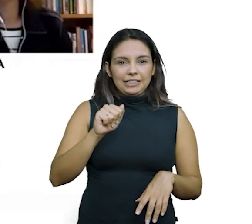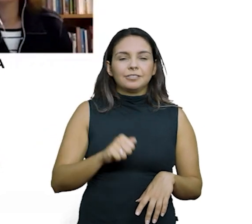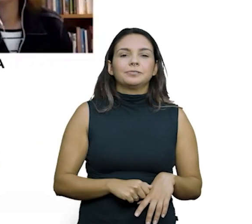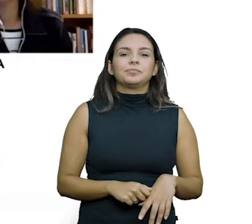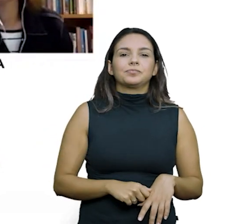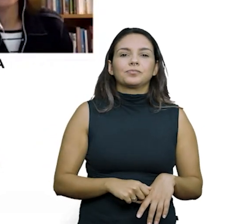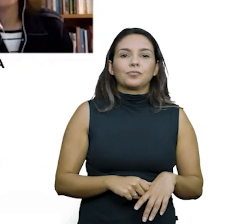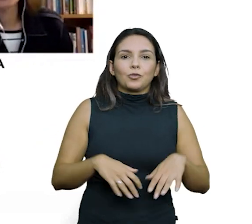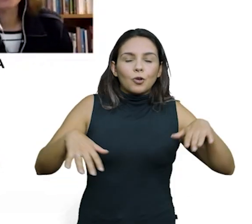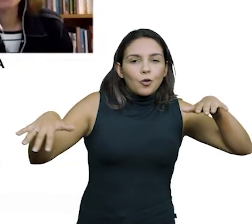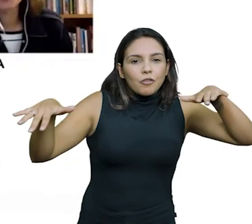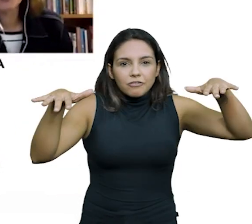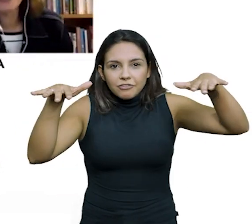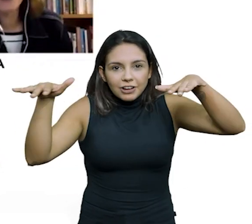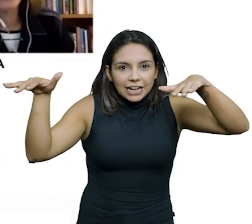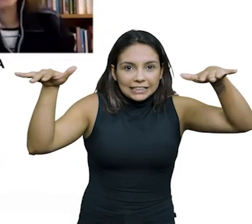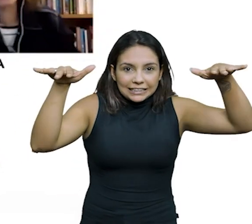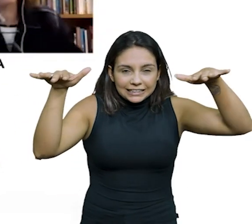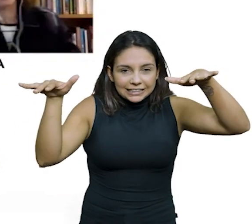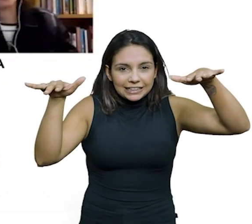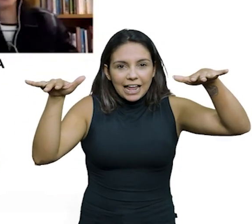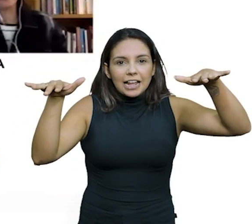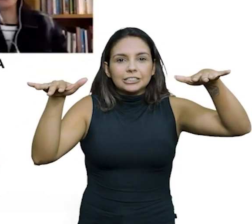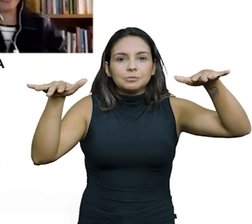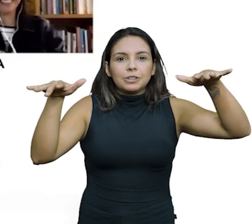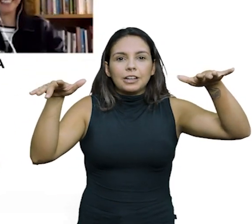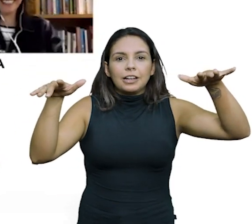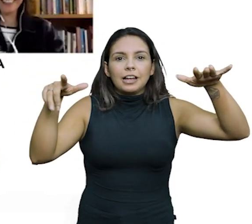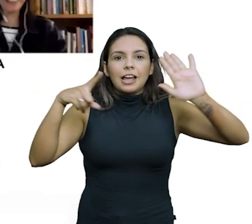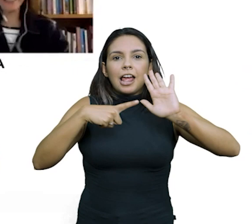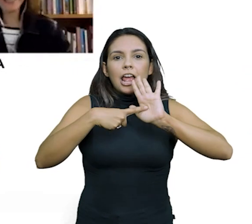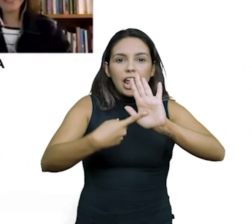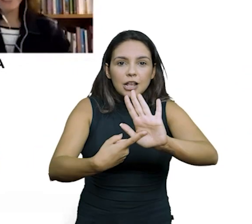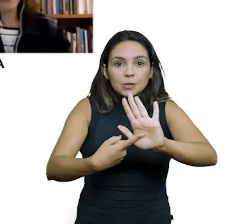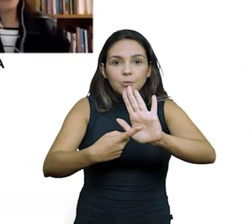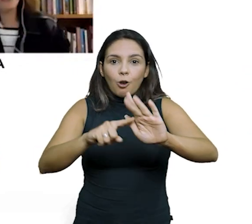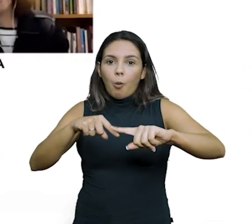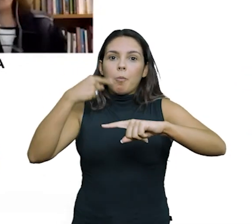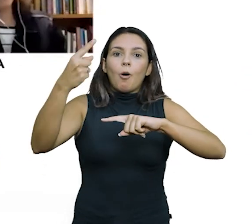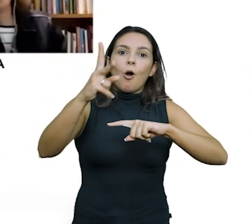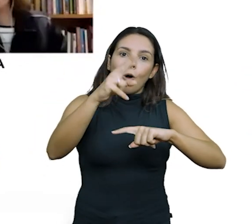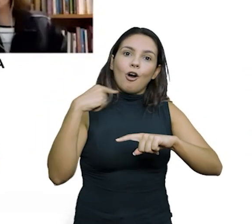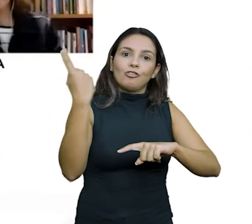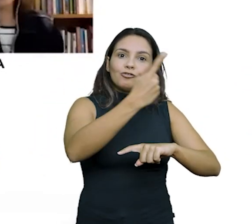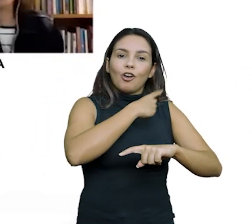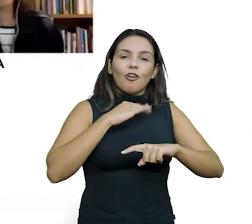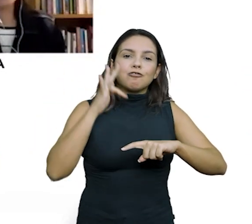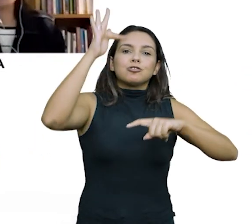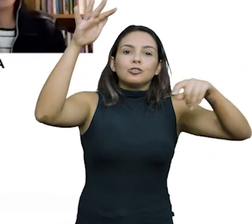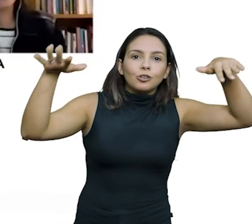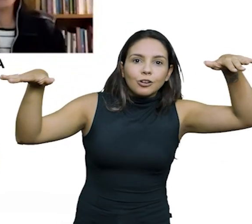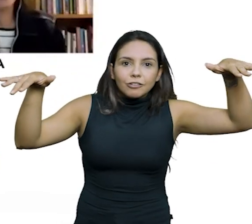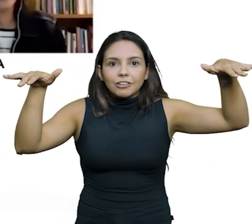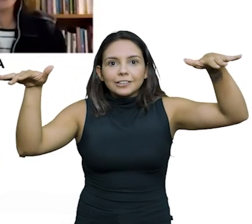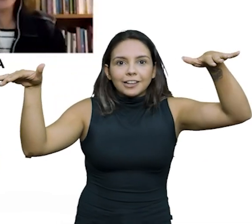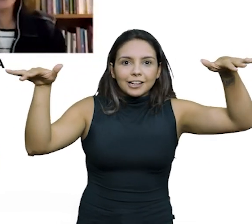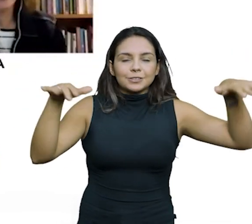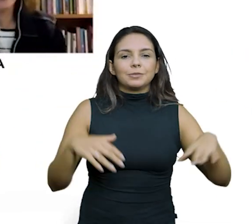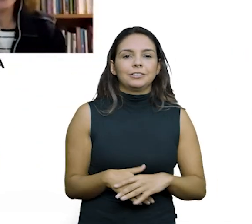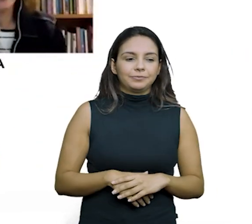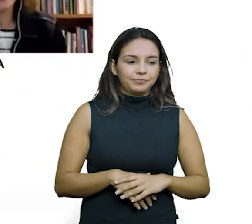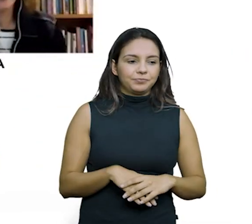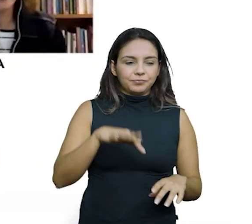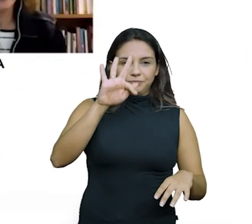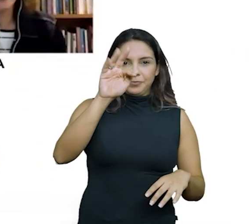exibicionista póstumo. Ai, que maravilha. É maravilhoso. melhor que essa só do Dirceu mesmo, né?